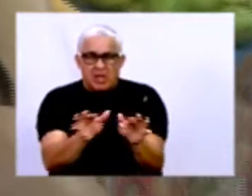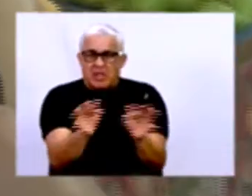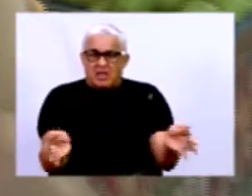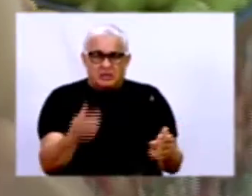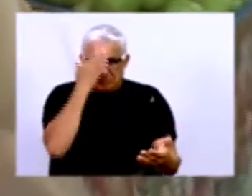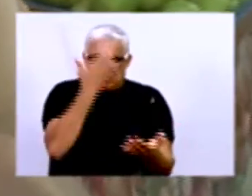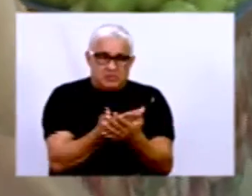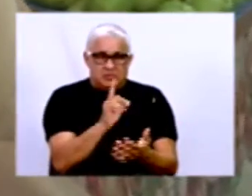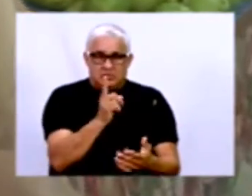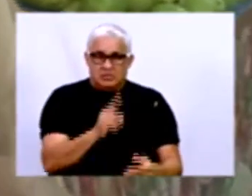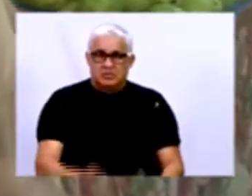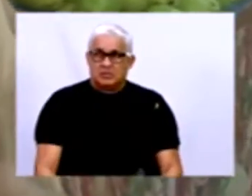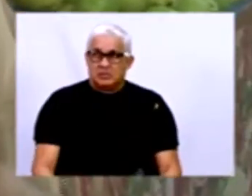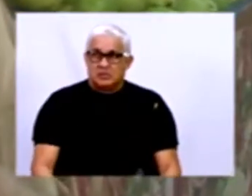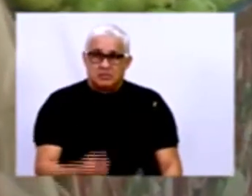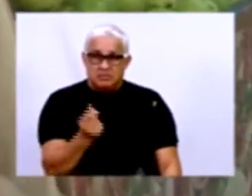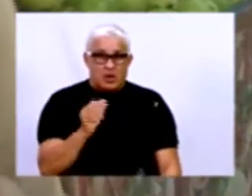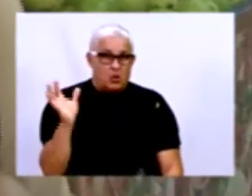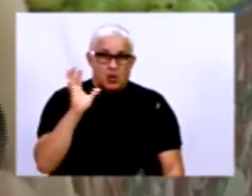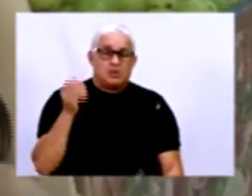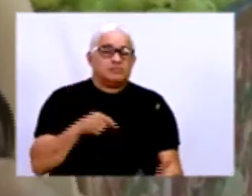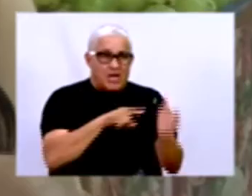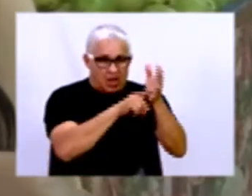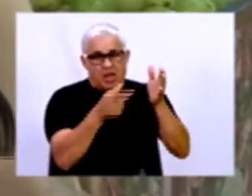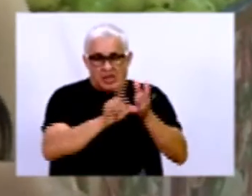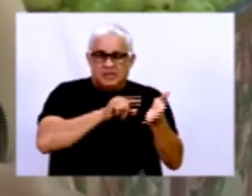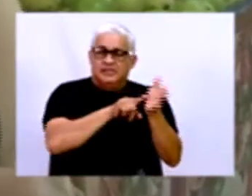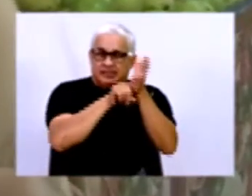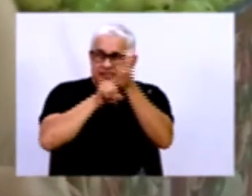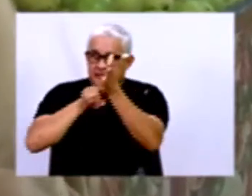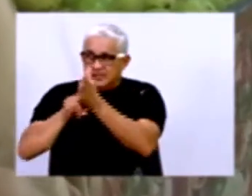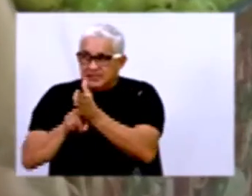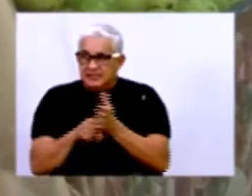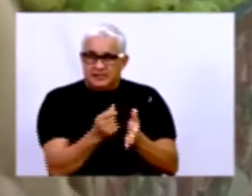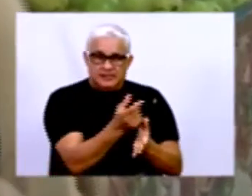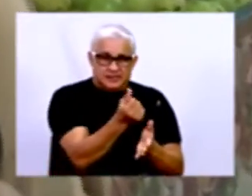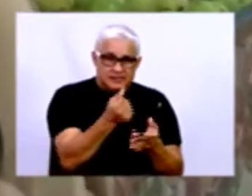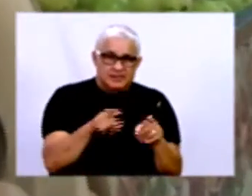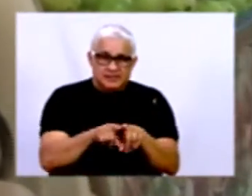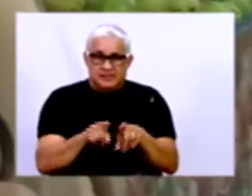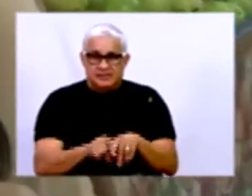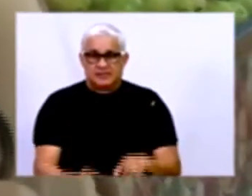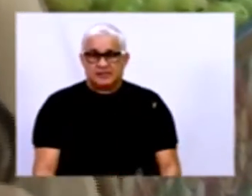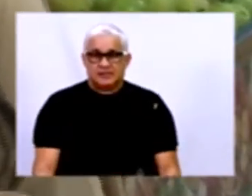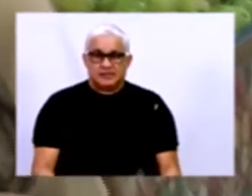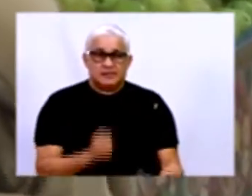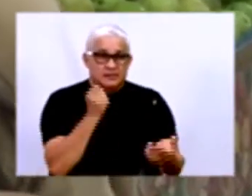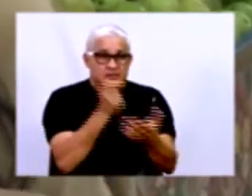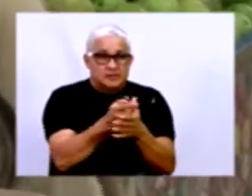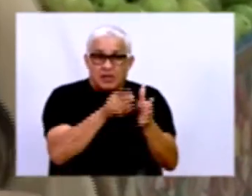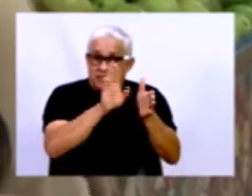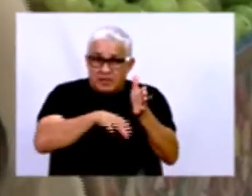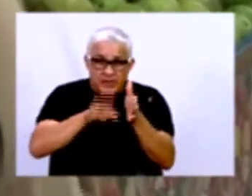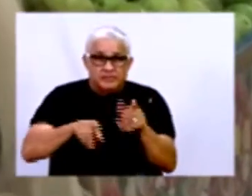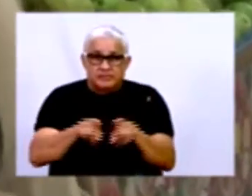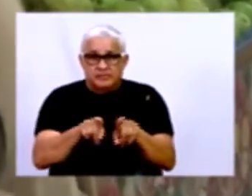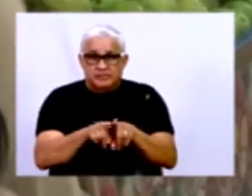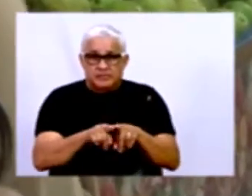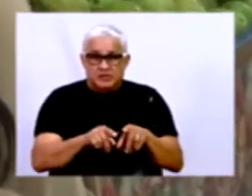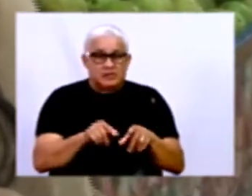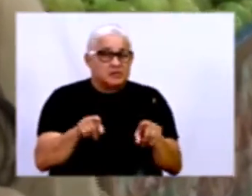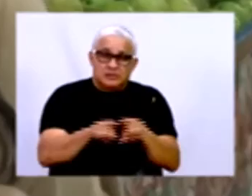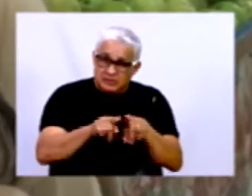para ela, por exemplo, um preço alto. Ela pesquisa os preços e não sei, compra algo mais barato, mas verifica a